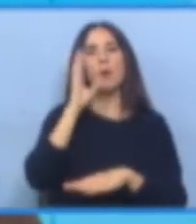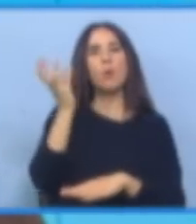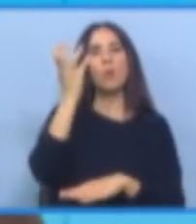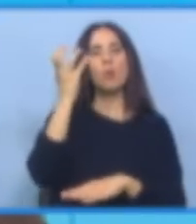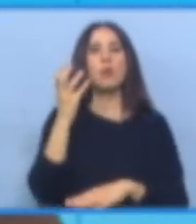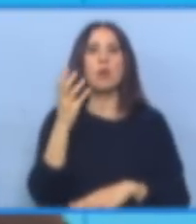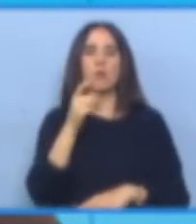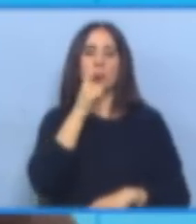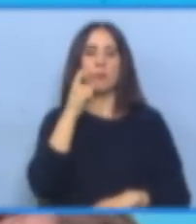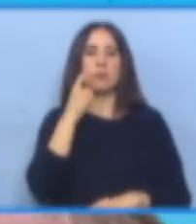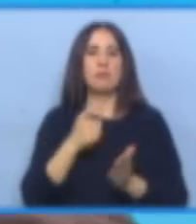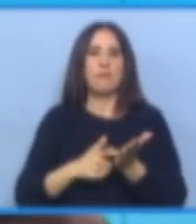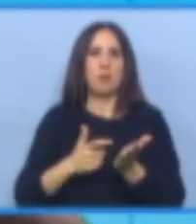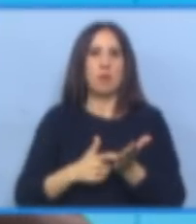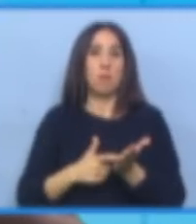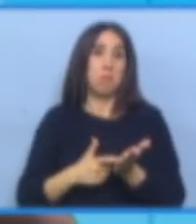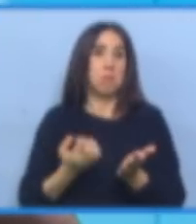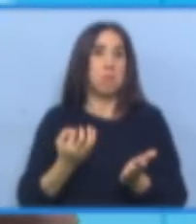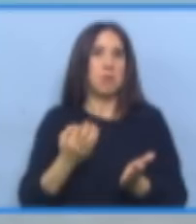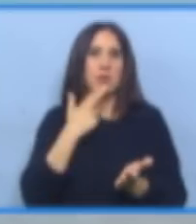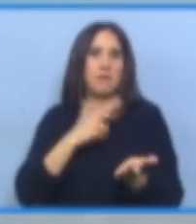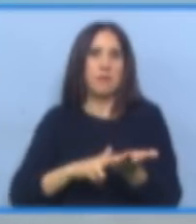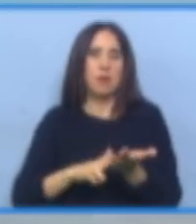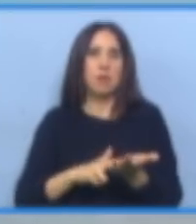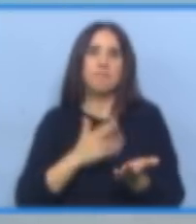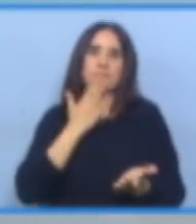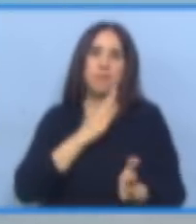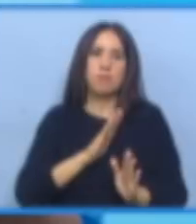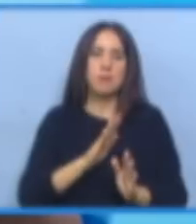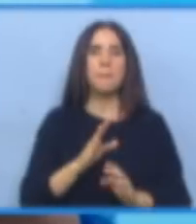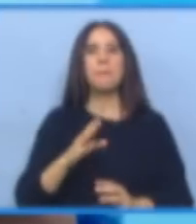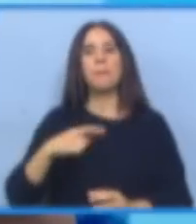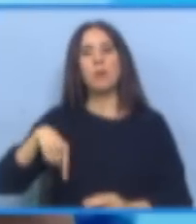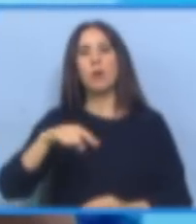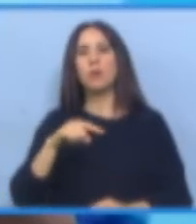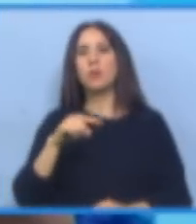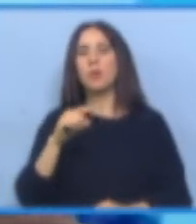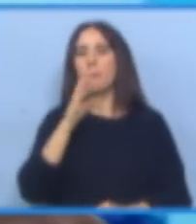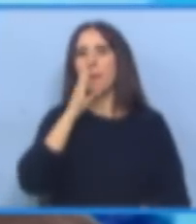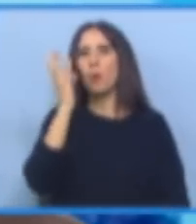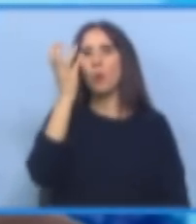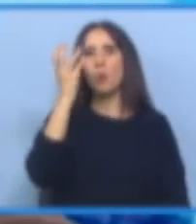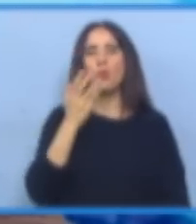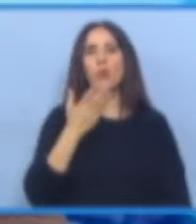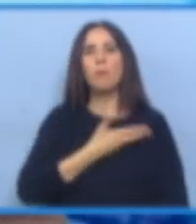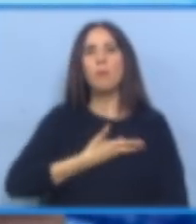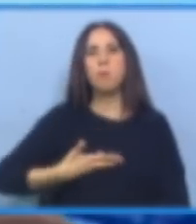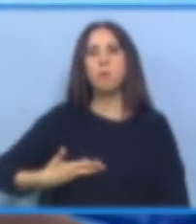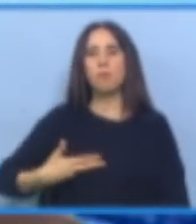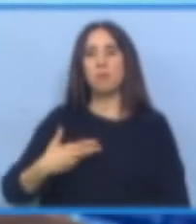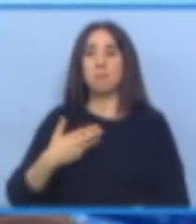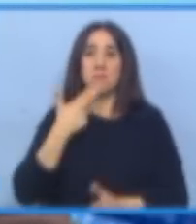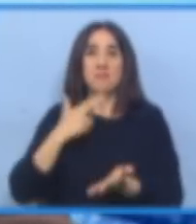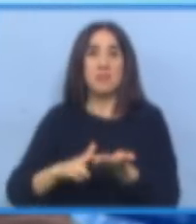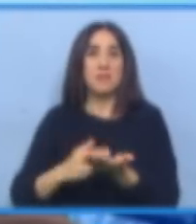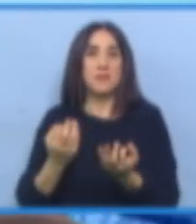o sentido de compromisso. É uma parte da verdade. Vivemos em culturas muito secularizadas. É uma parte da verdade.